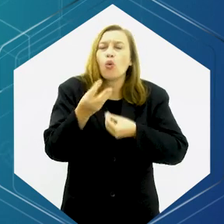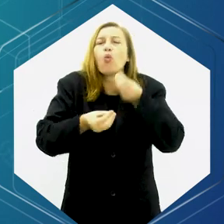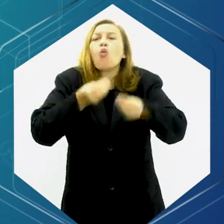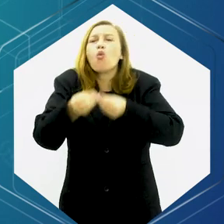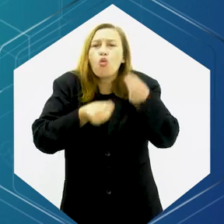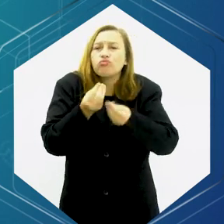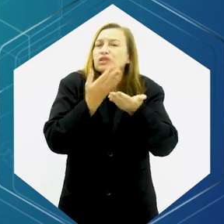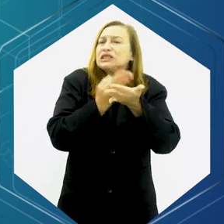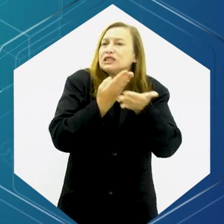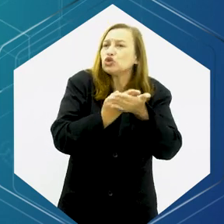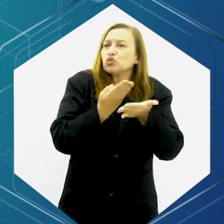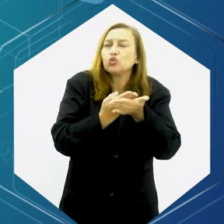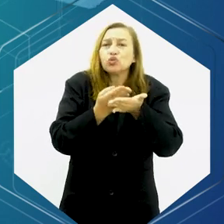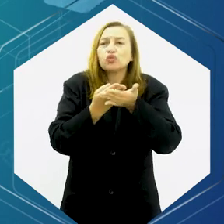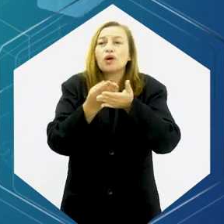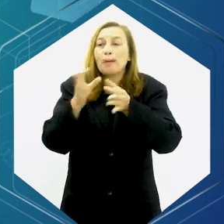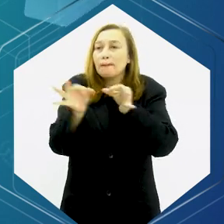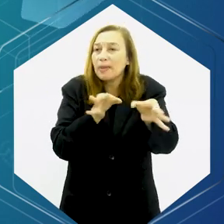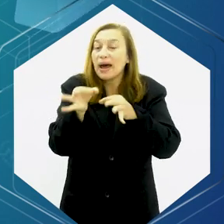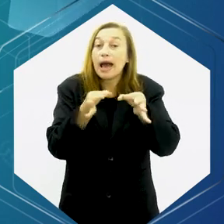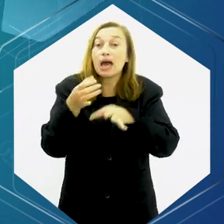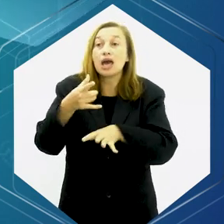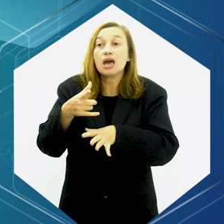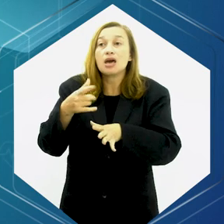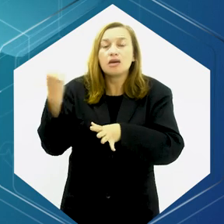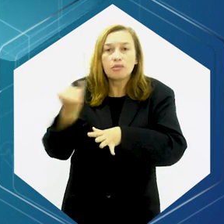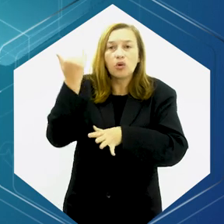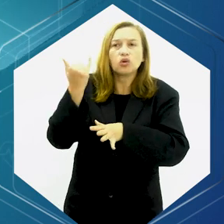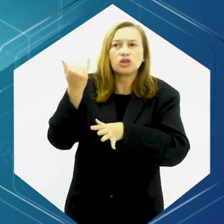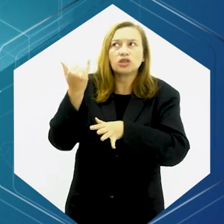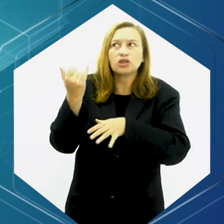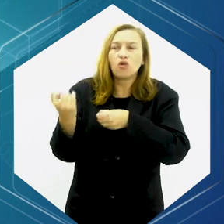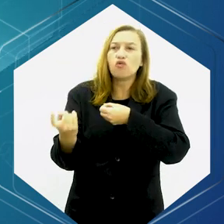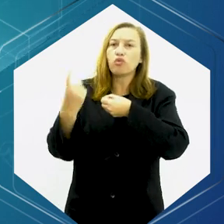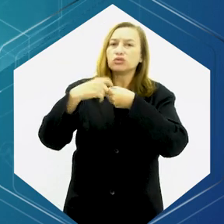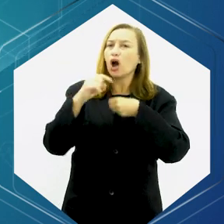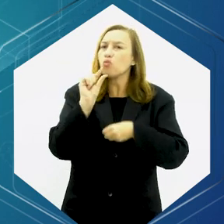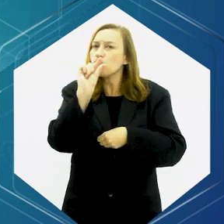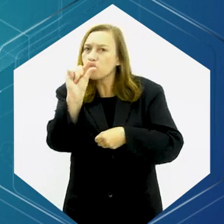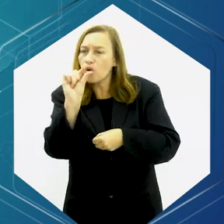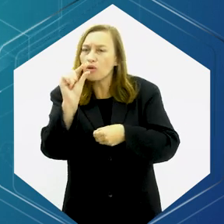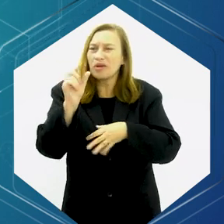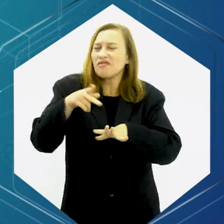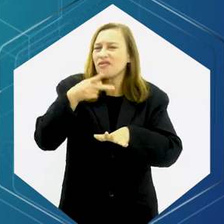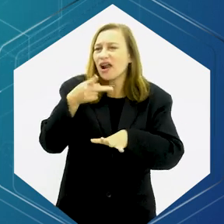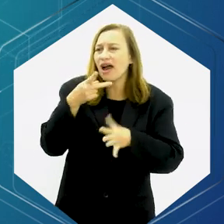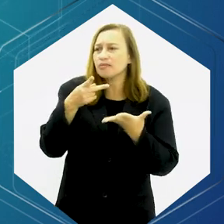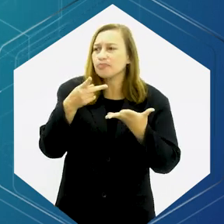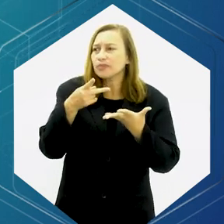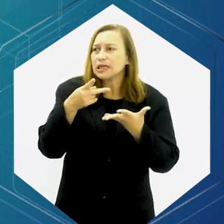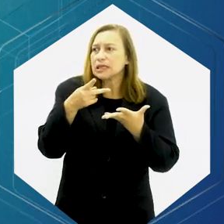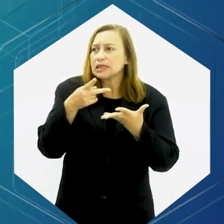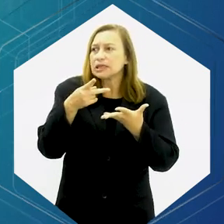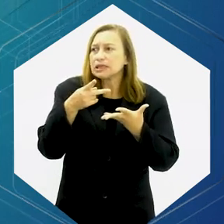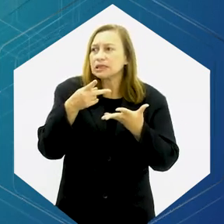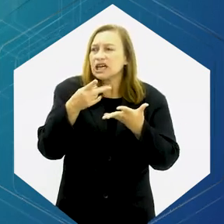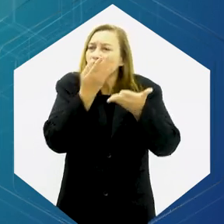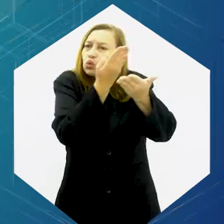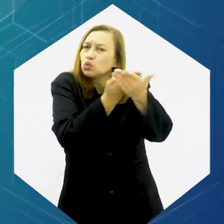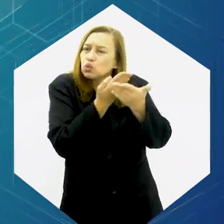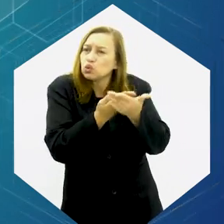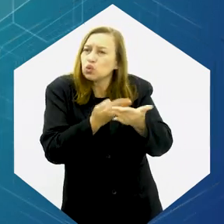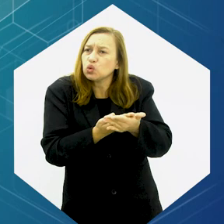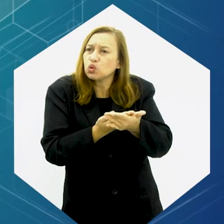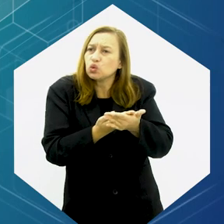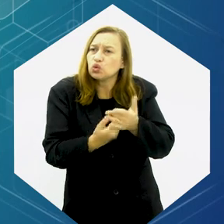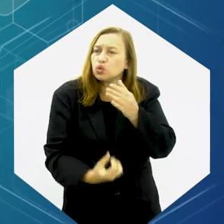como essa esse estudo ele foi realizado é importante a gente voltar um pouquinho eh para dizer que assim esse esse